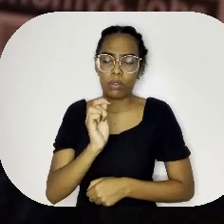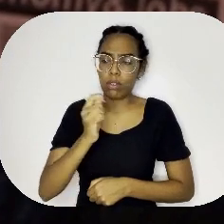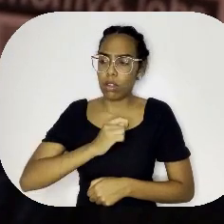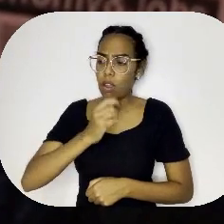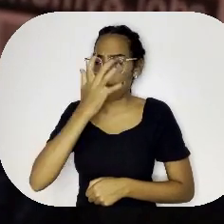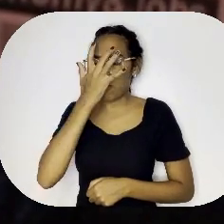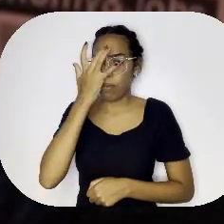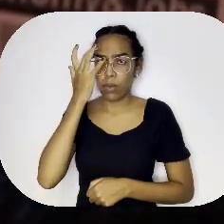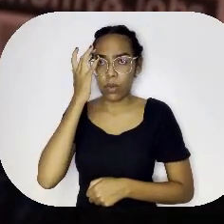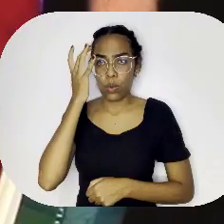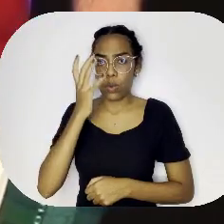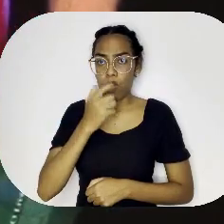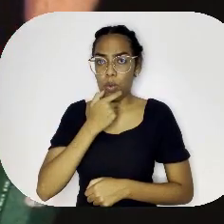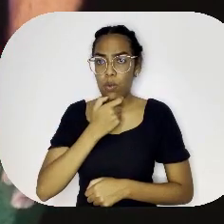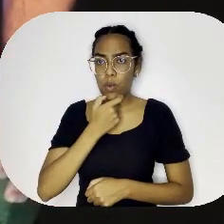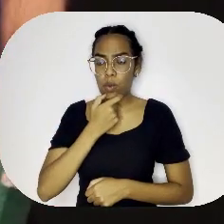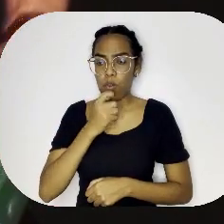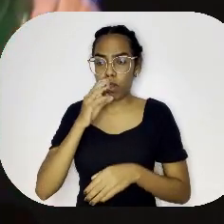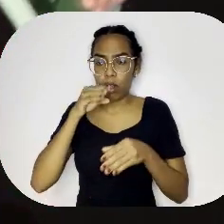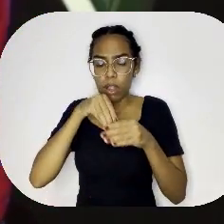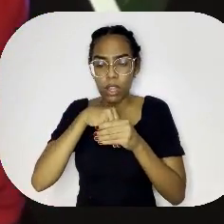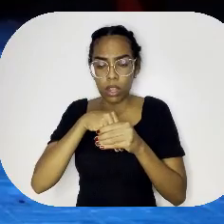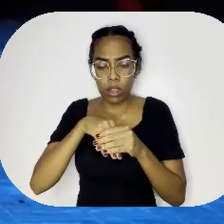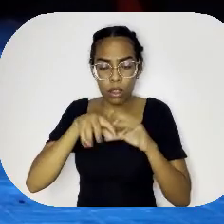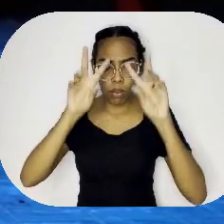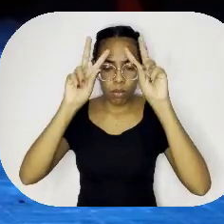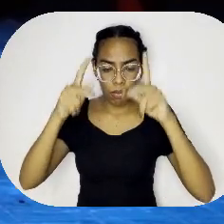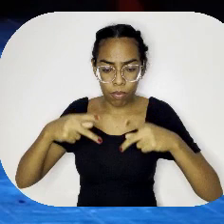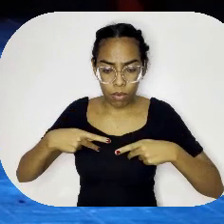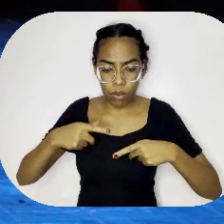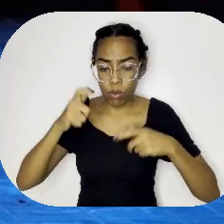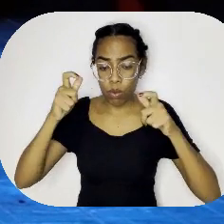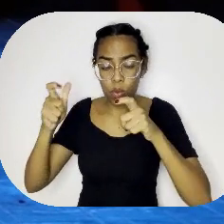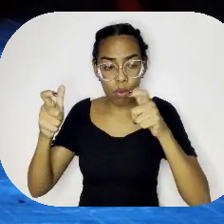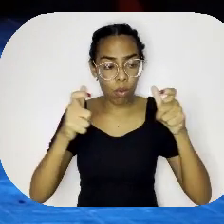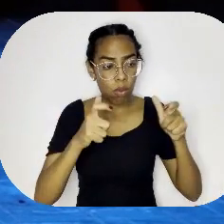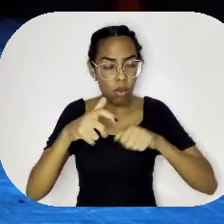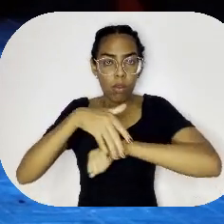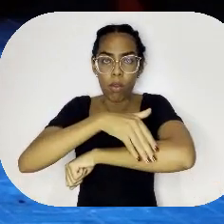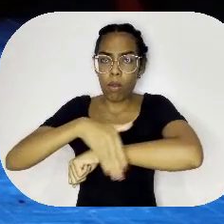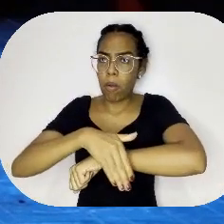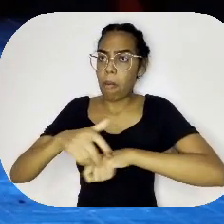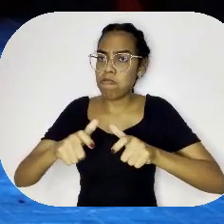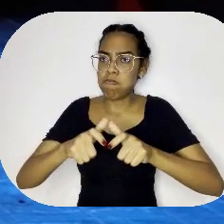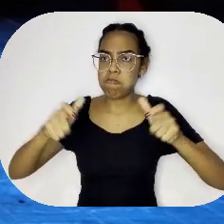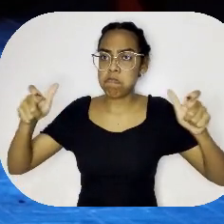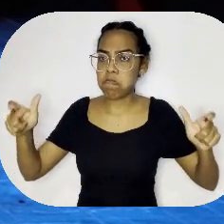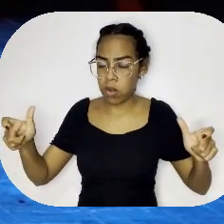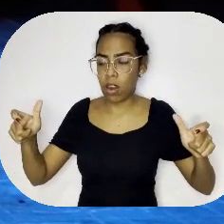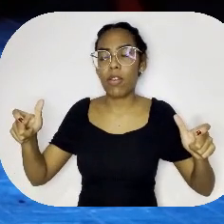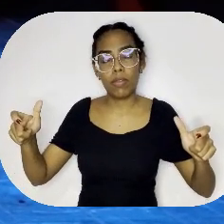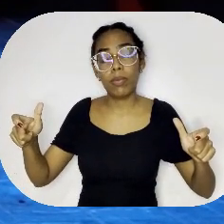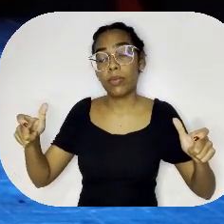Os homens estão cá fora, estão na rua. A rua é grande, muito maior do